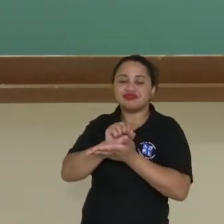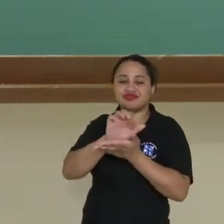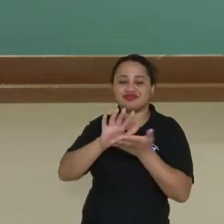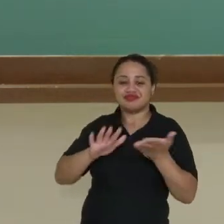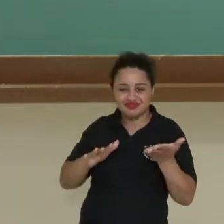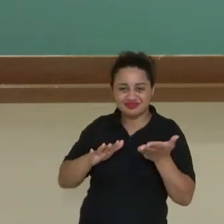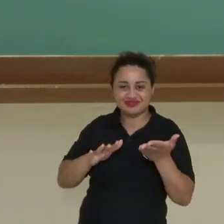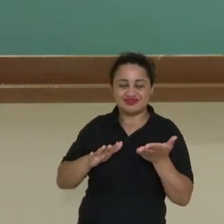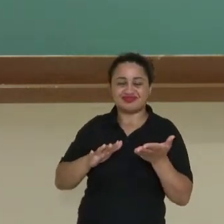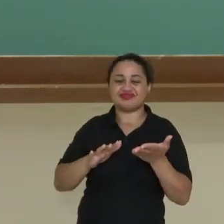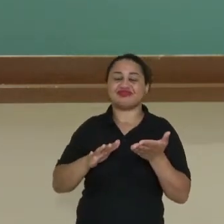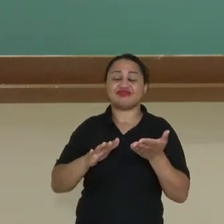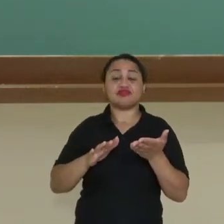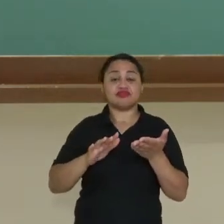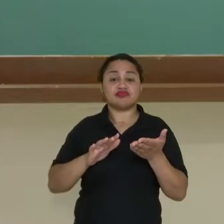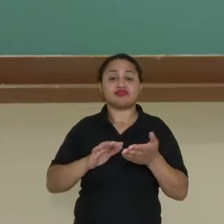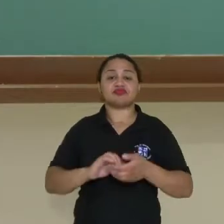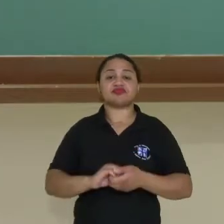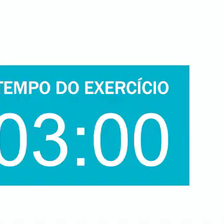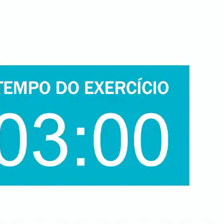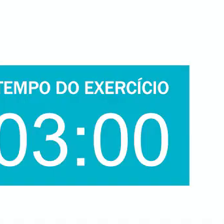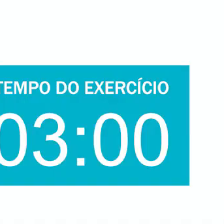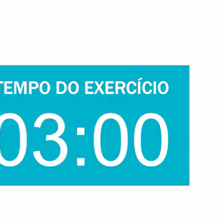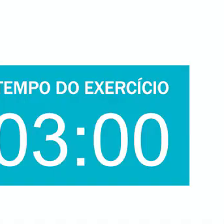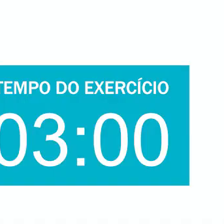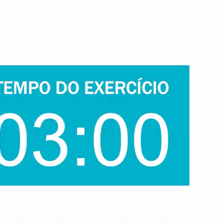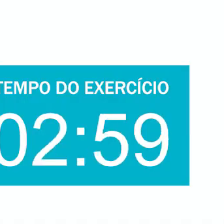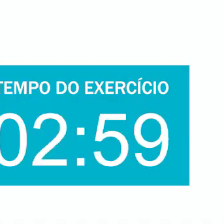proficiência na língua portuguesa escrita.